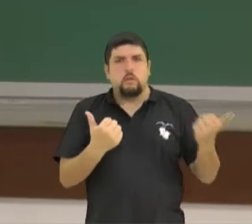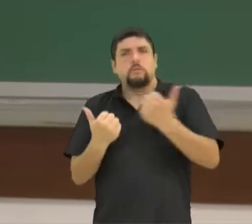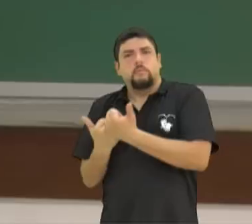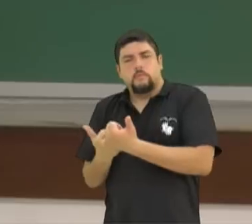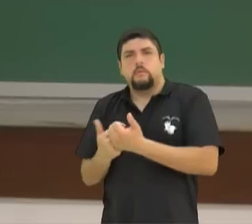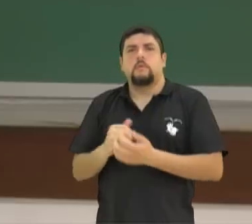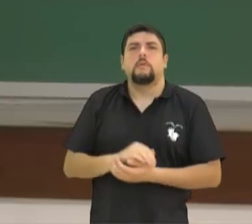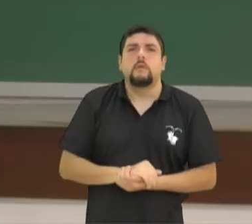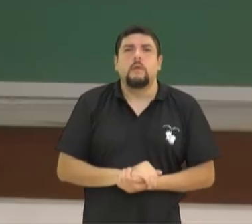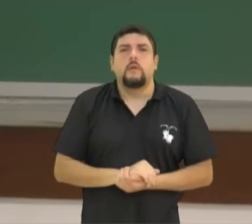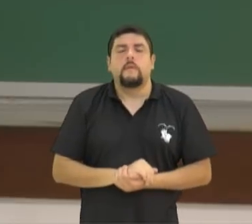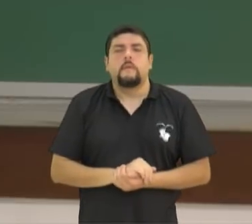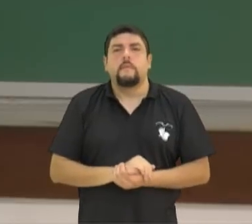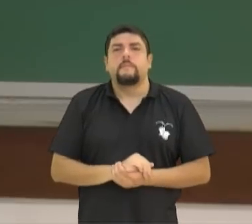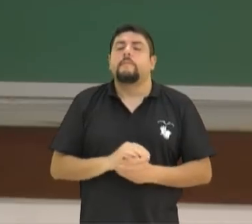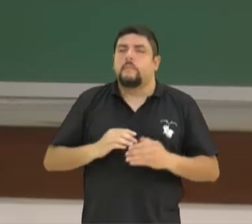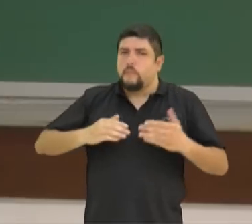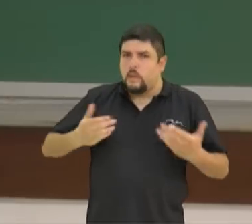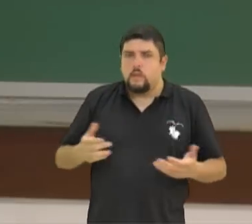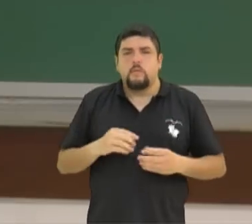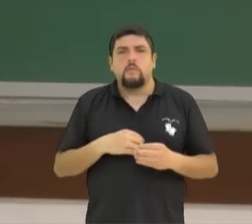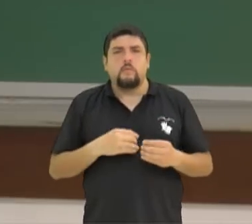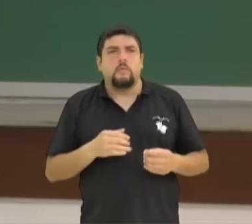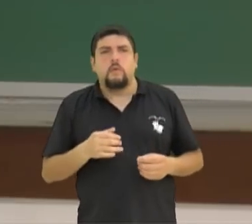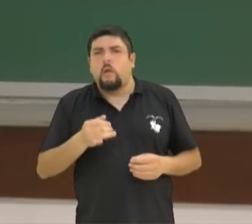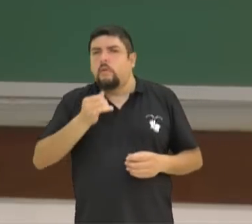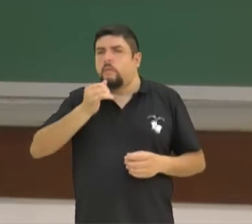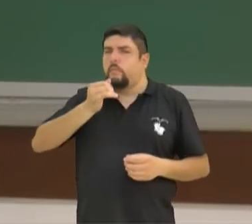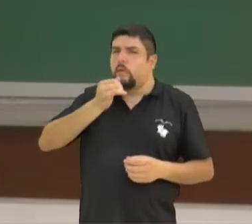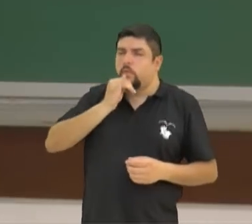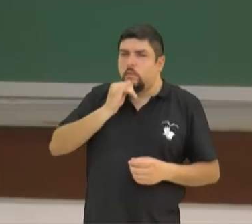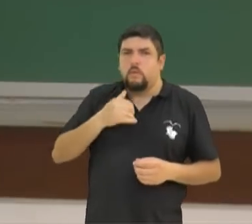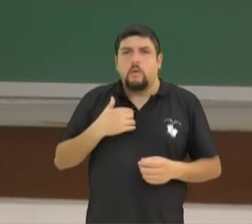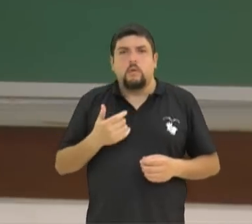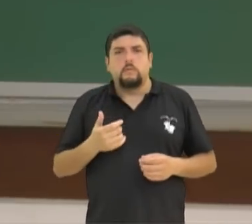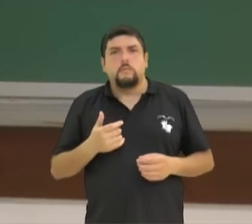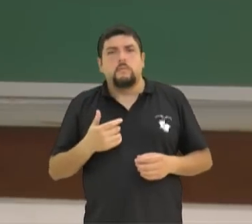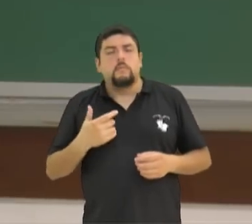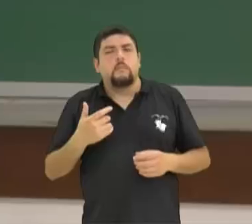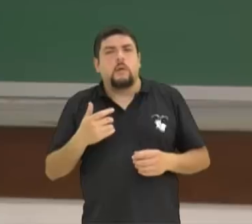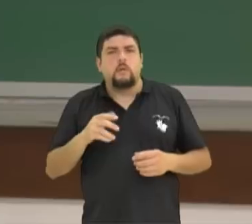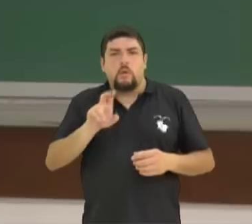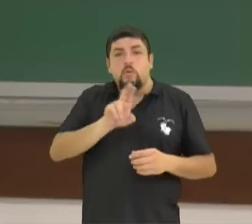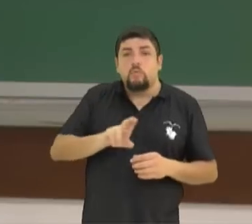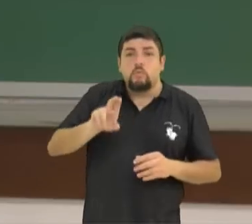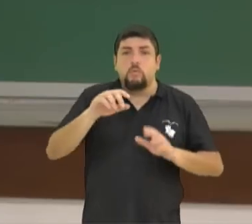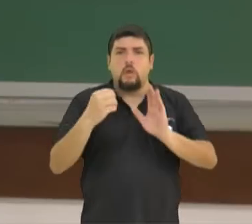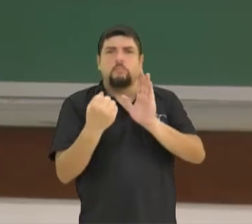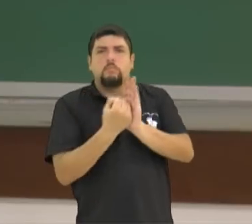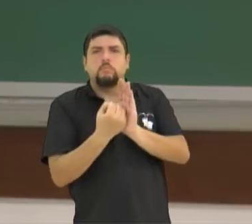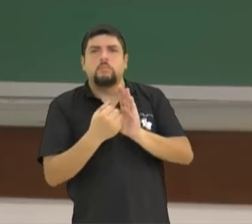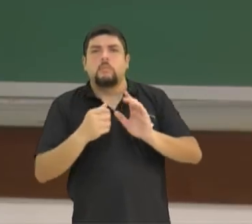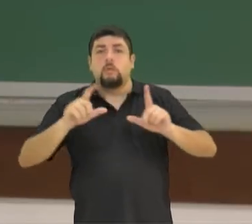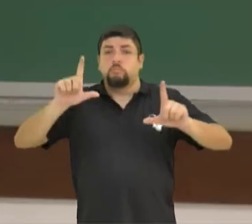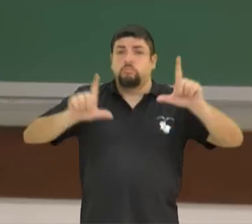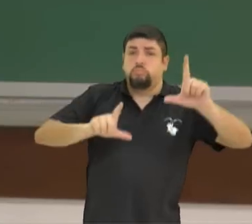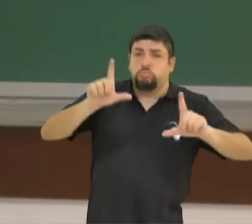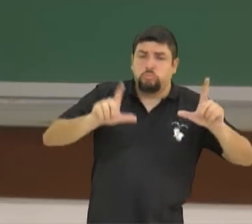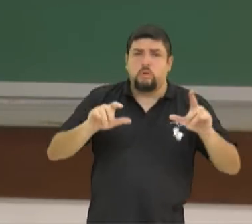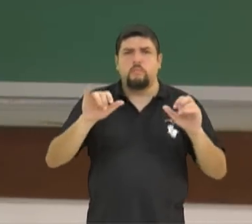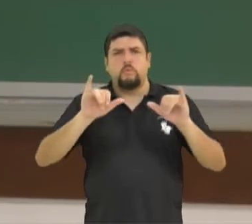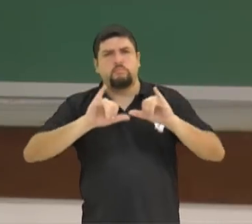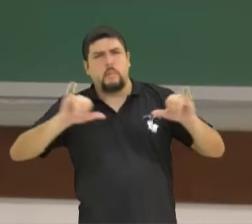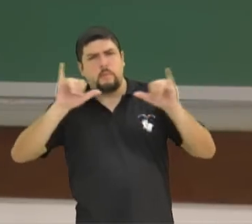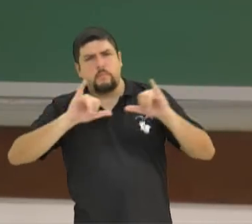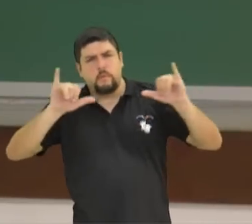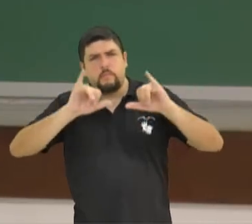torna os produtos de consumo mais famosos, né? Eles utilizam essa logomarca para fazer propaganda, para fazer